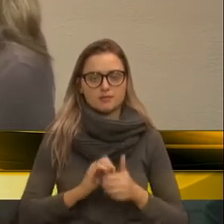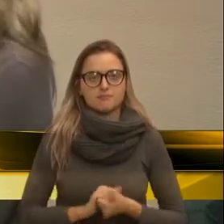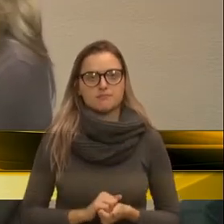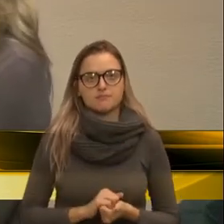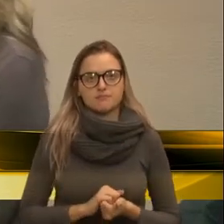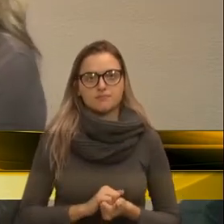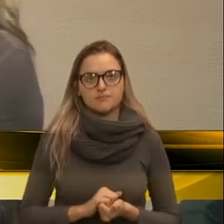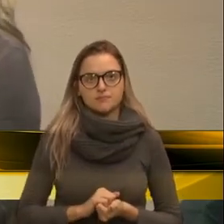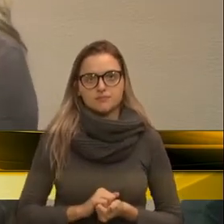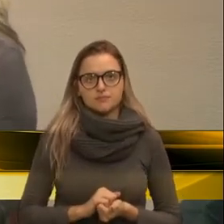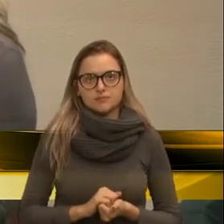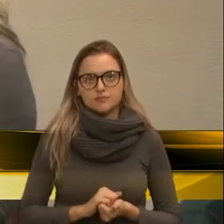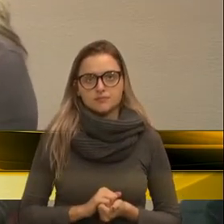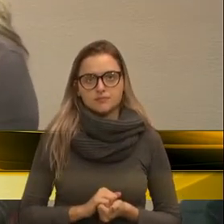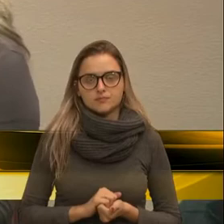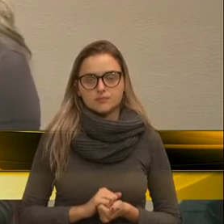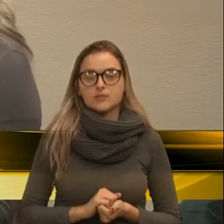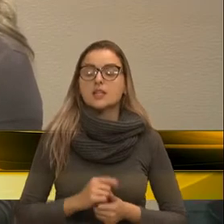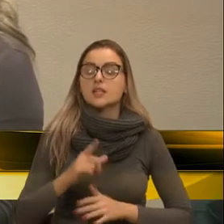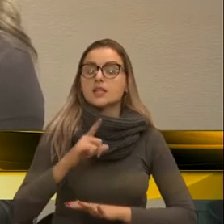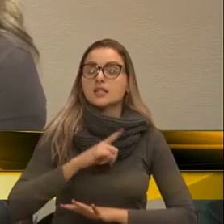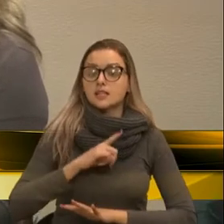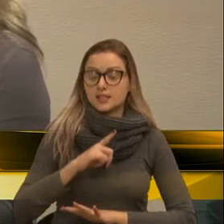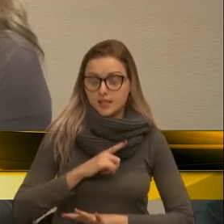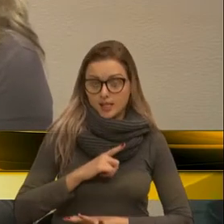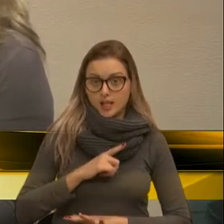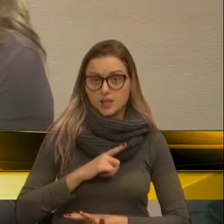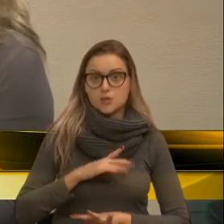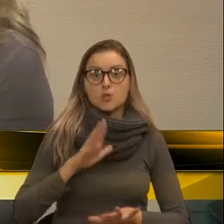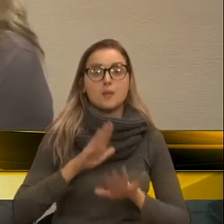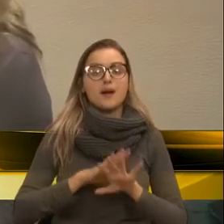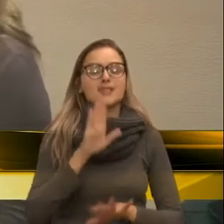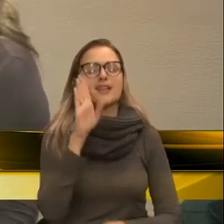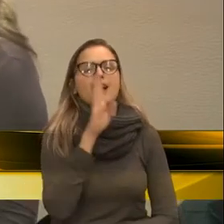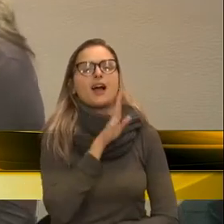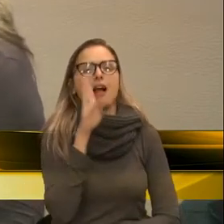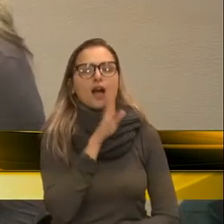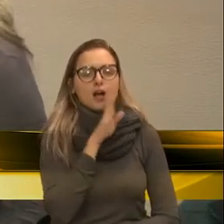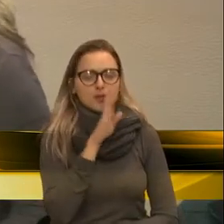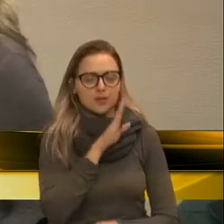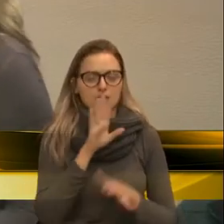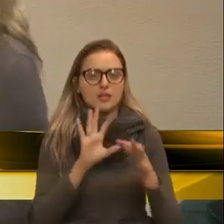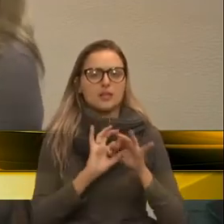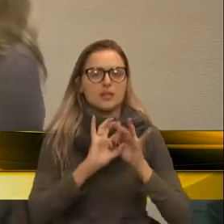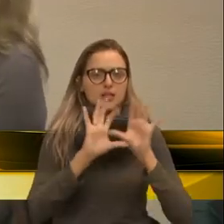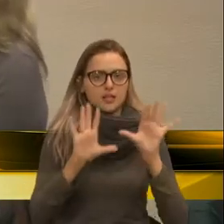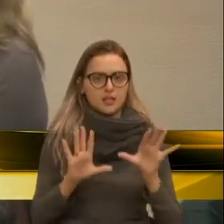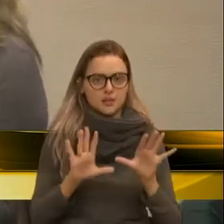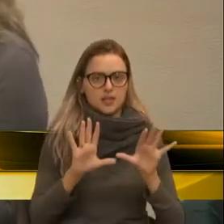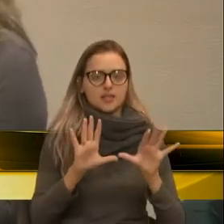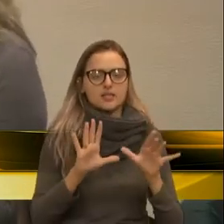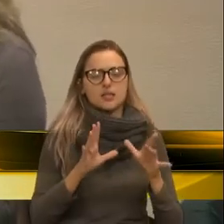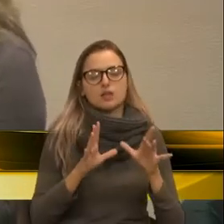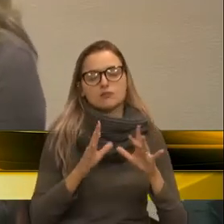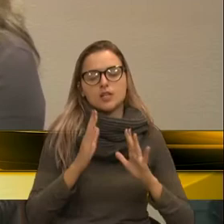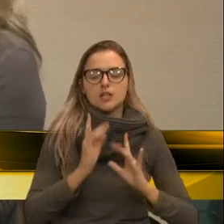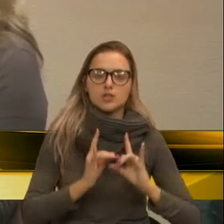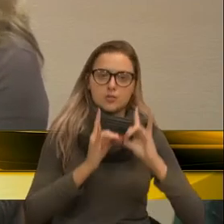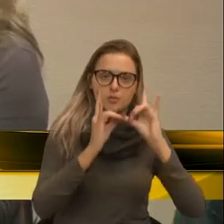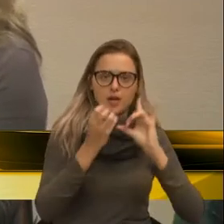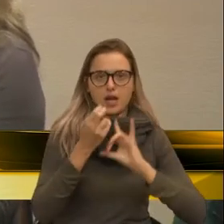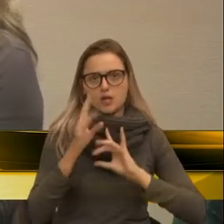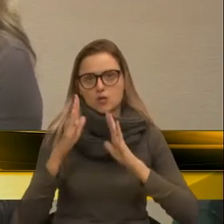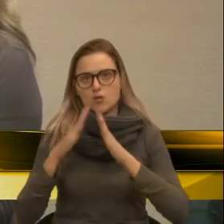está errado aqui, proporcionando, assim, mais agilidade na liberação de estabelecimentos.